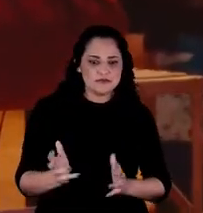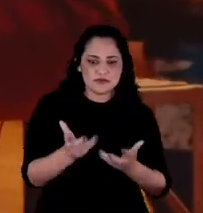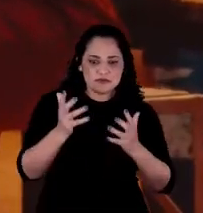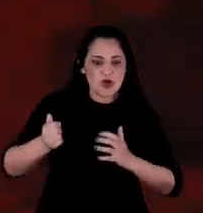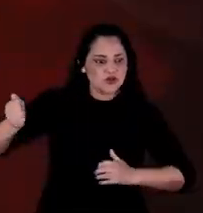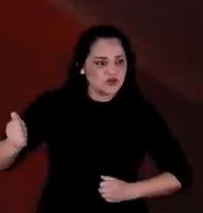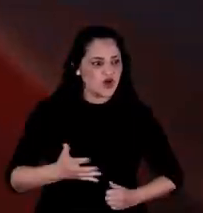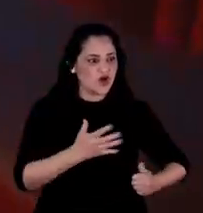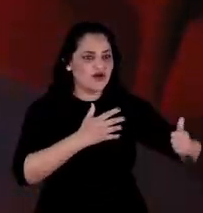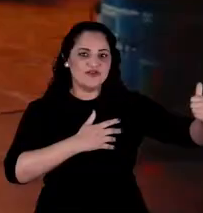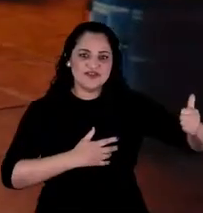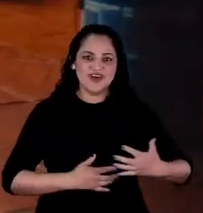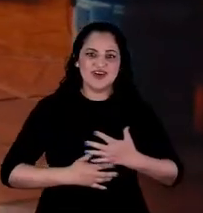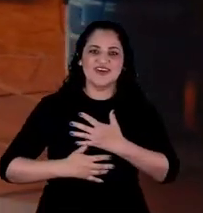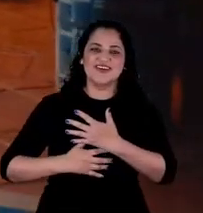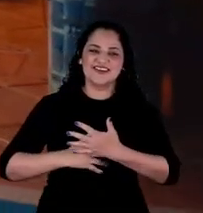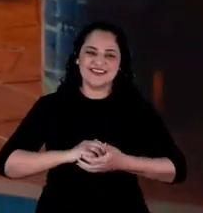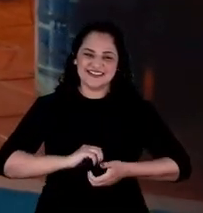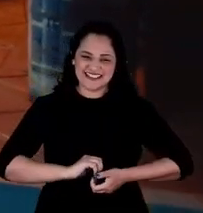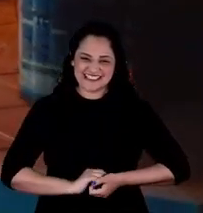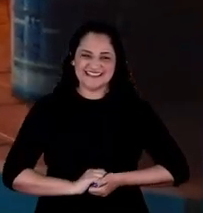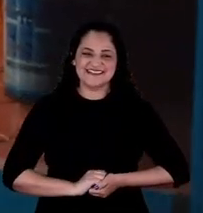promove inovações